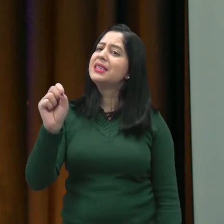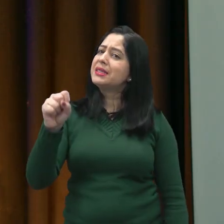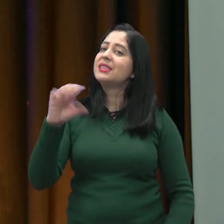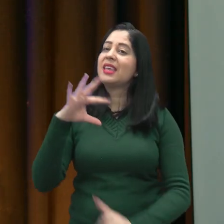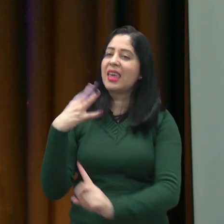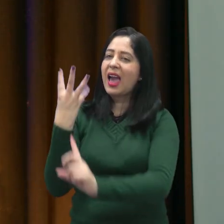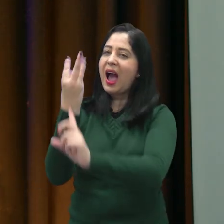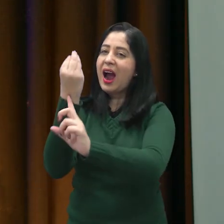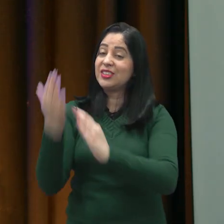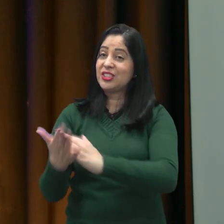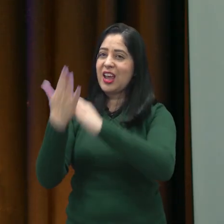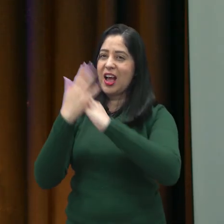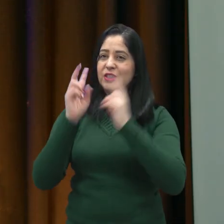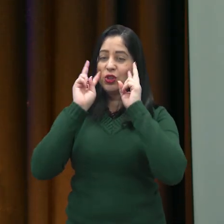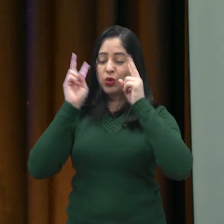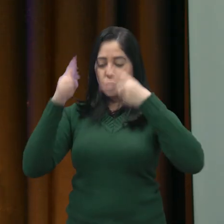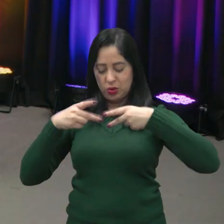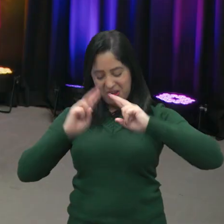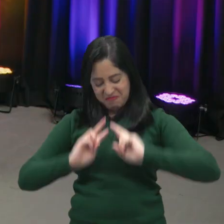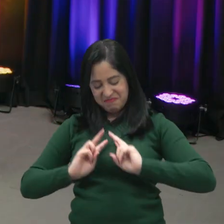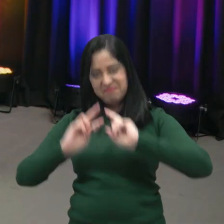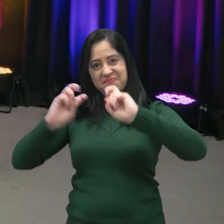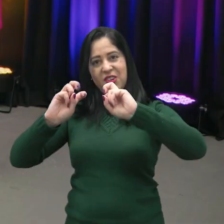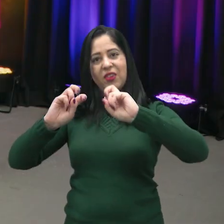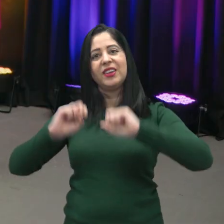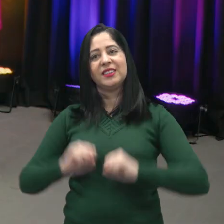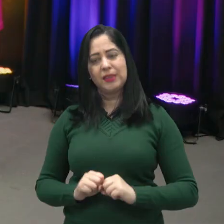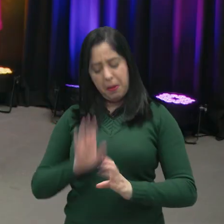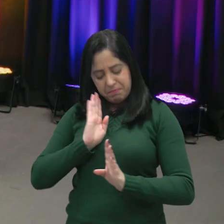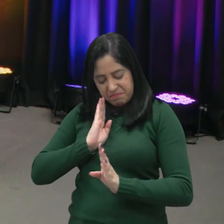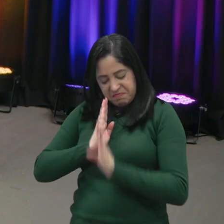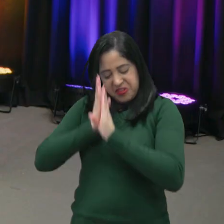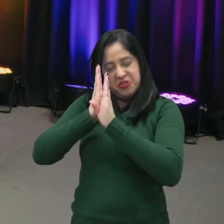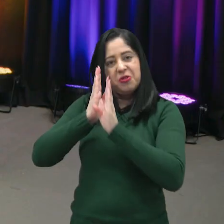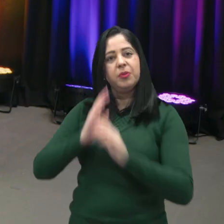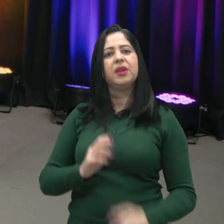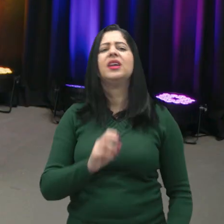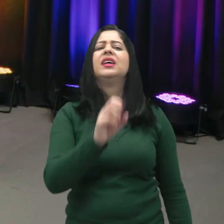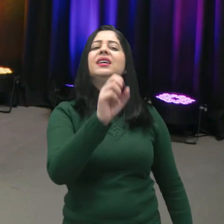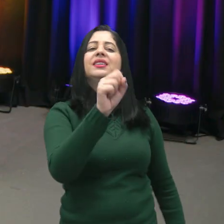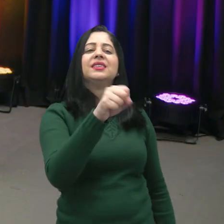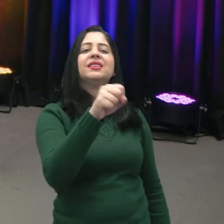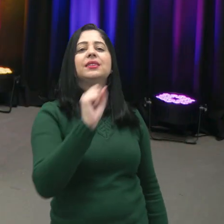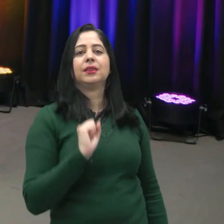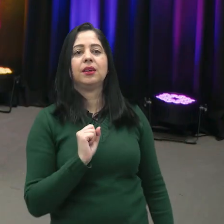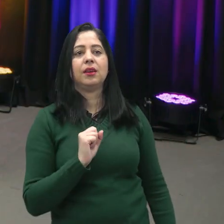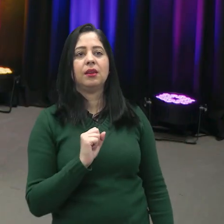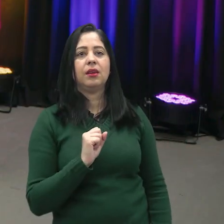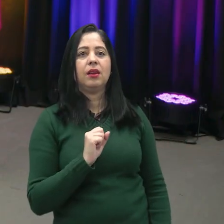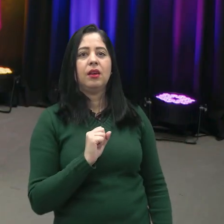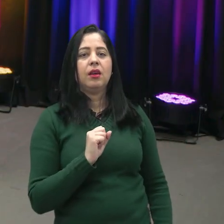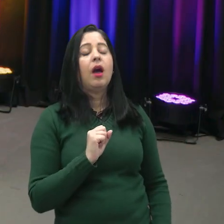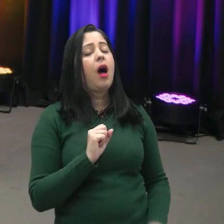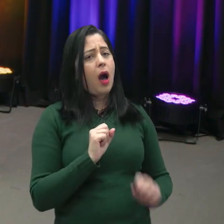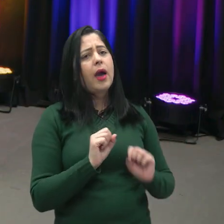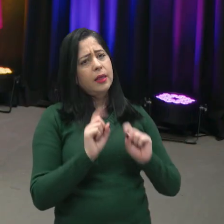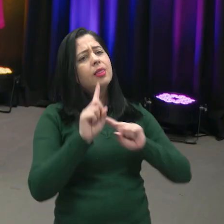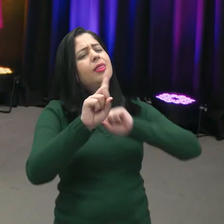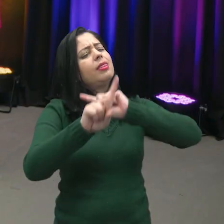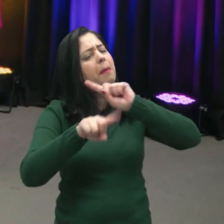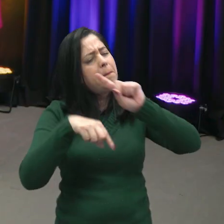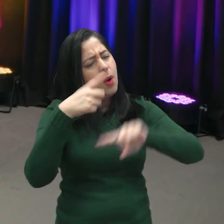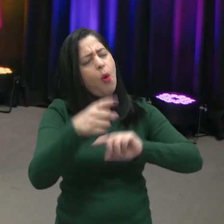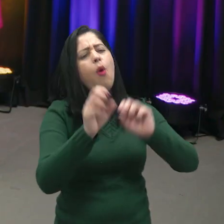trazer essa reflexão. É a arte sendo aliada ao autoconhecimento mesmo, Sim. né? A gente descobrir da gente, mais da gente, E buscar,